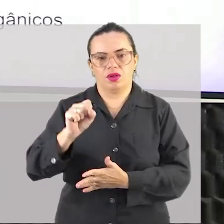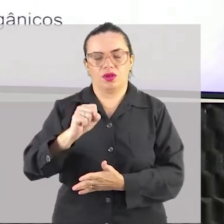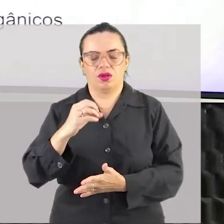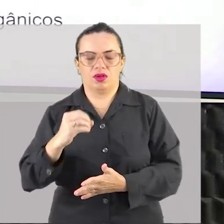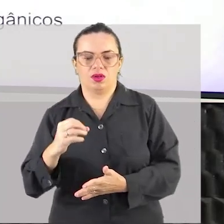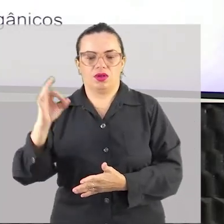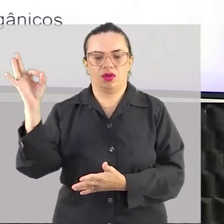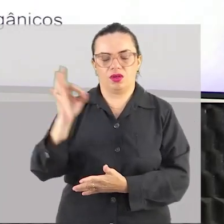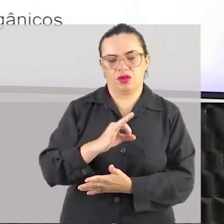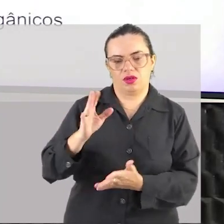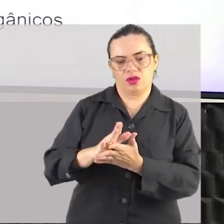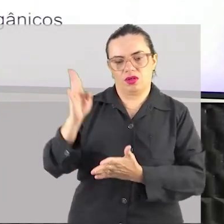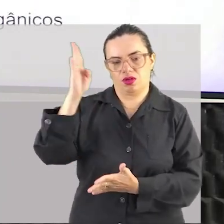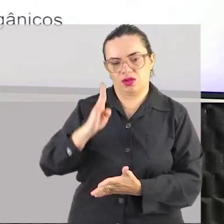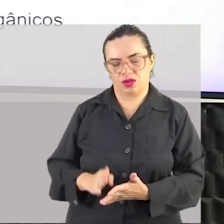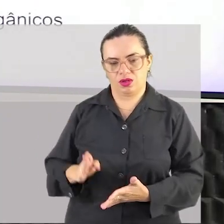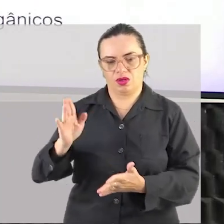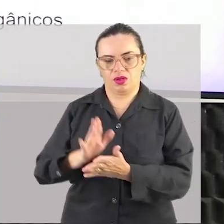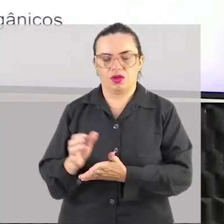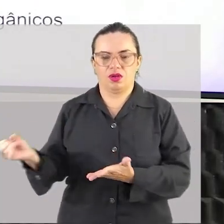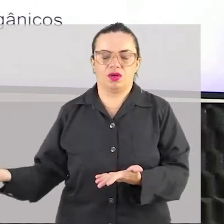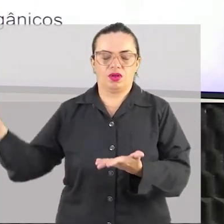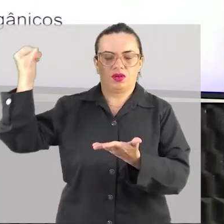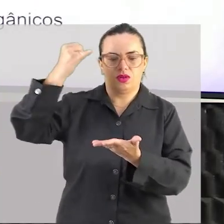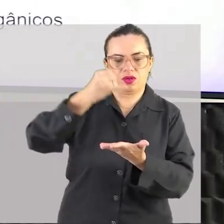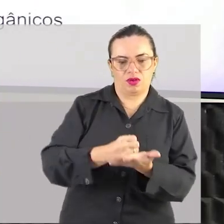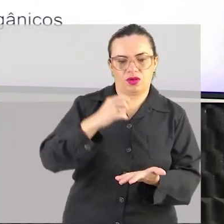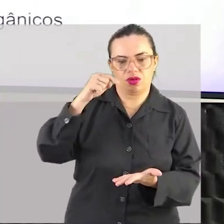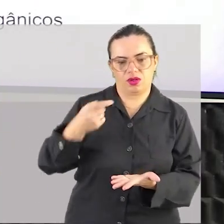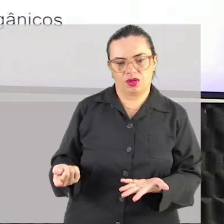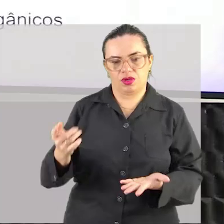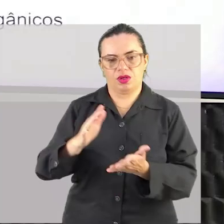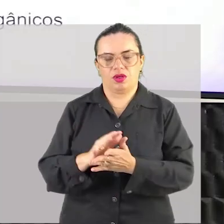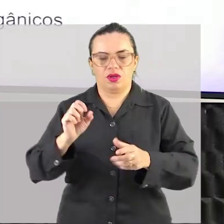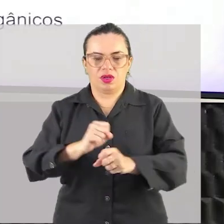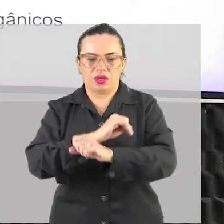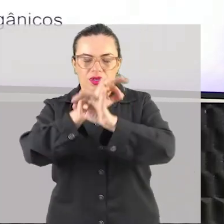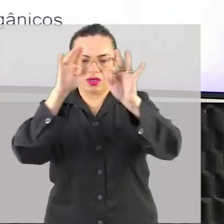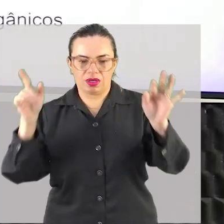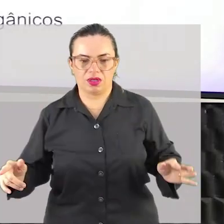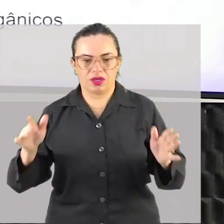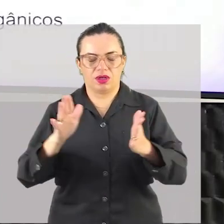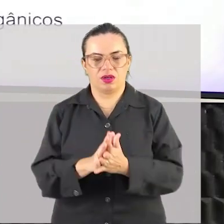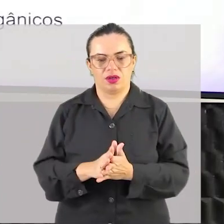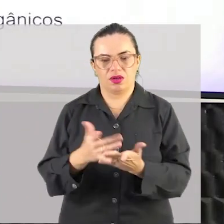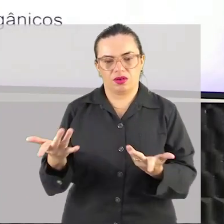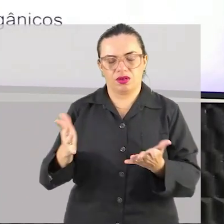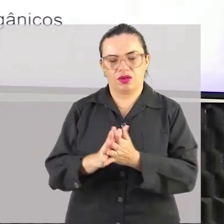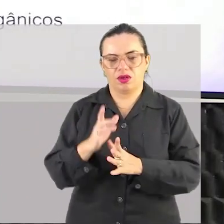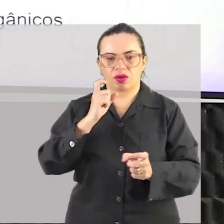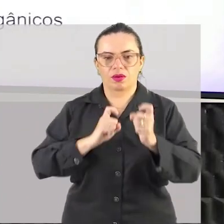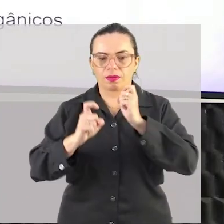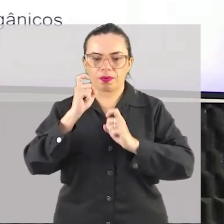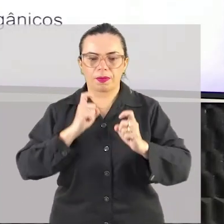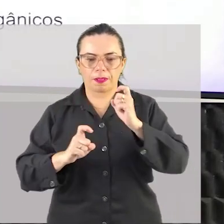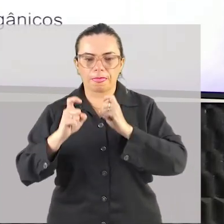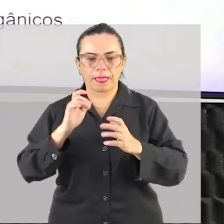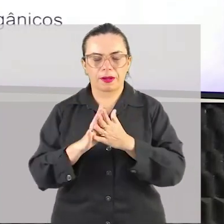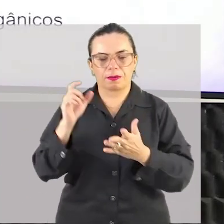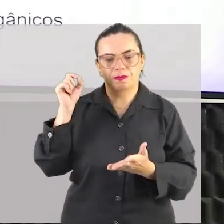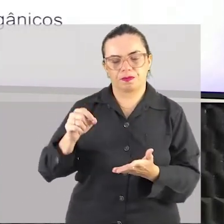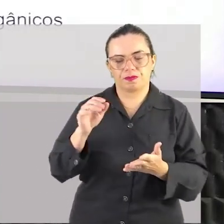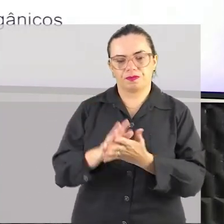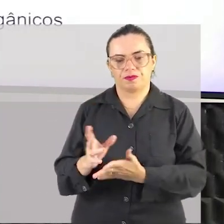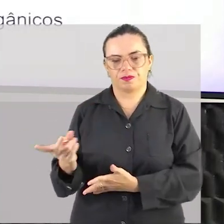petróleo brasileiro era importado. Então é claro que a gente ficou vulnerável, porque com o choque do